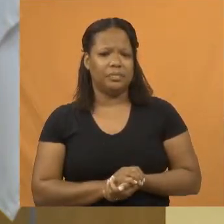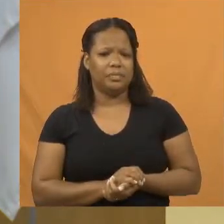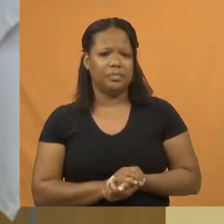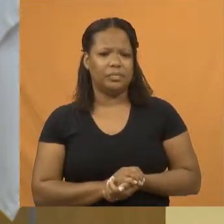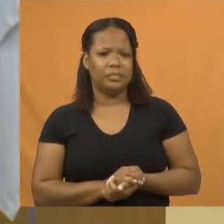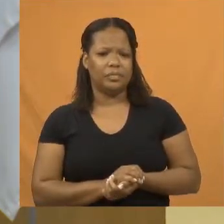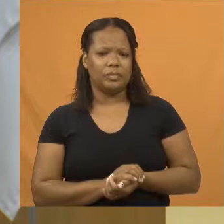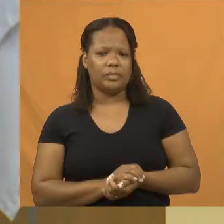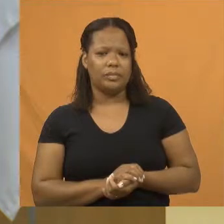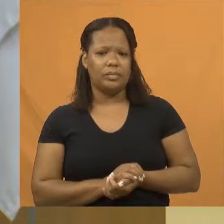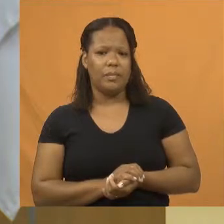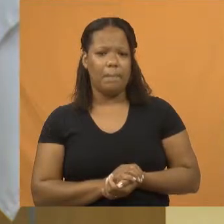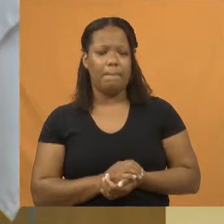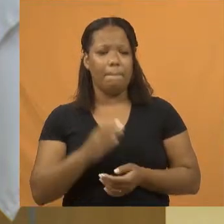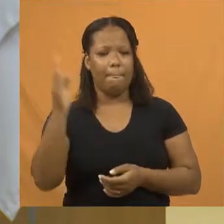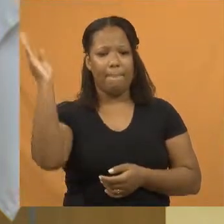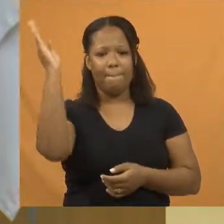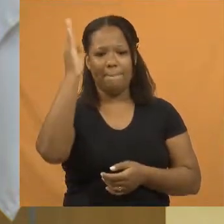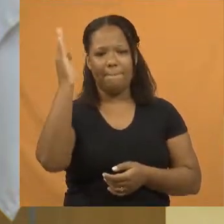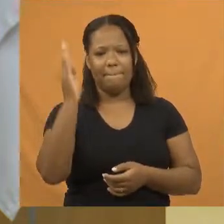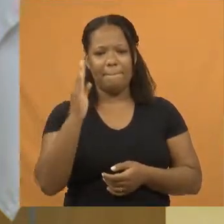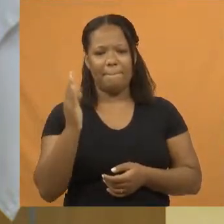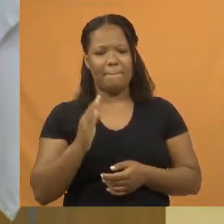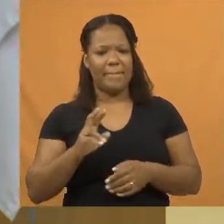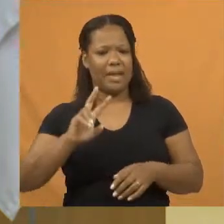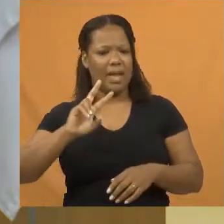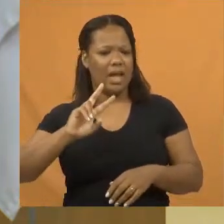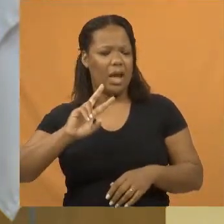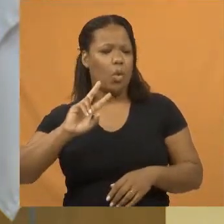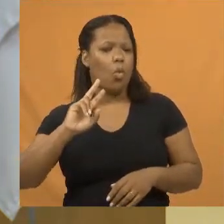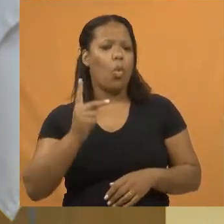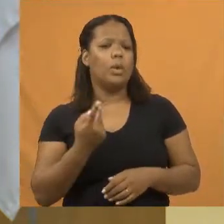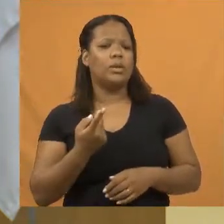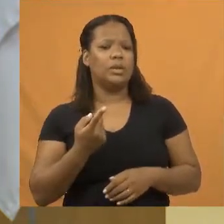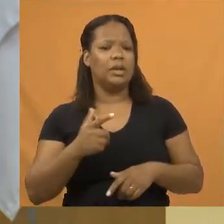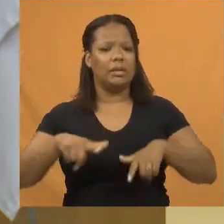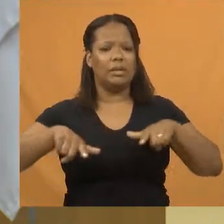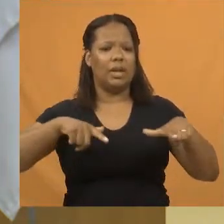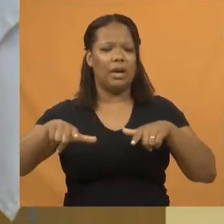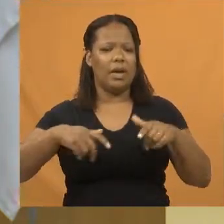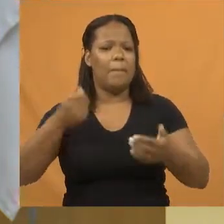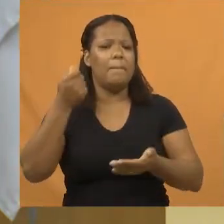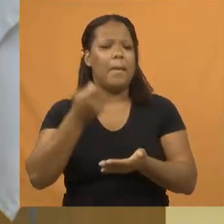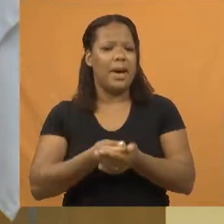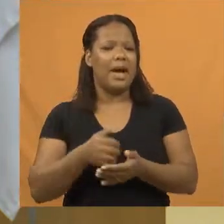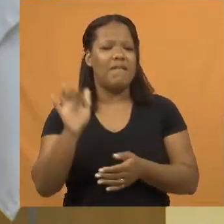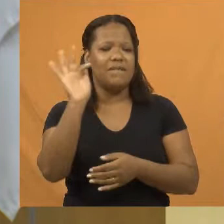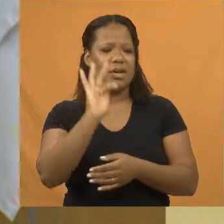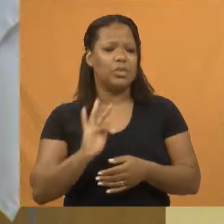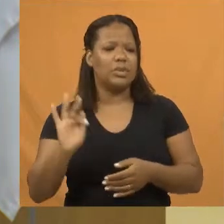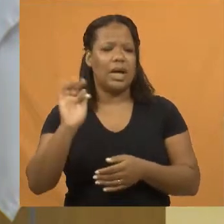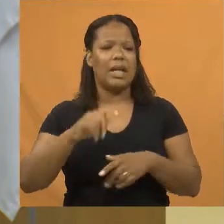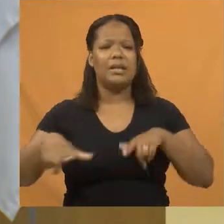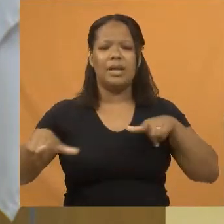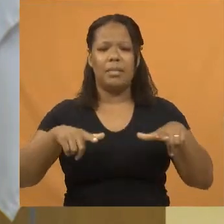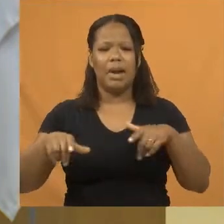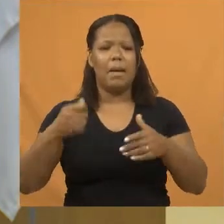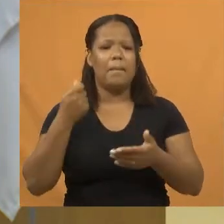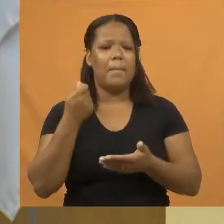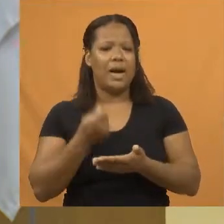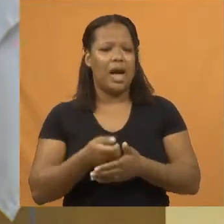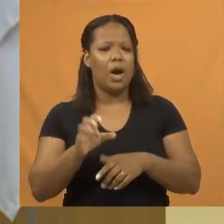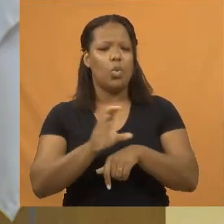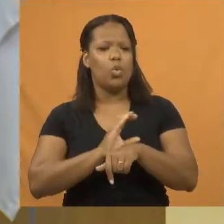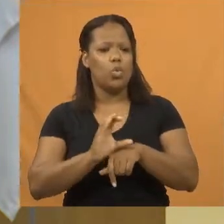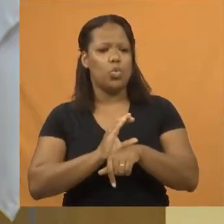terminada a faculdade. No Brasil é exatamente o contrário, nós precisamos trabalhar para pagar a faculdade, trabalhar para fazer